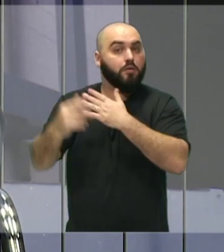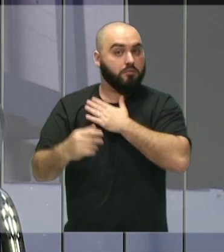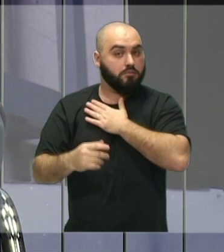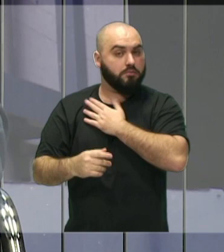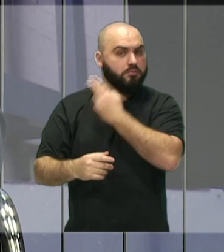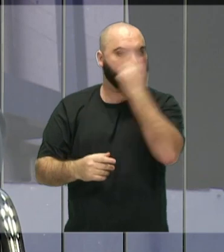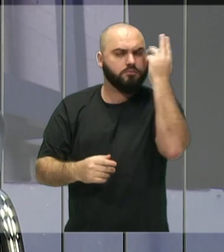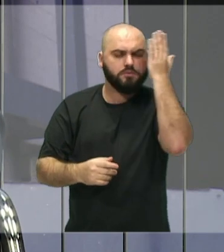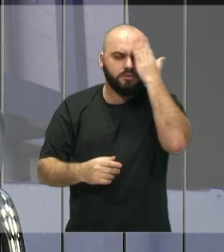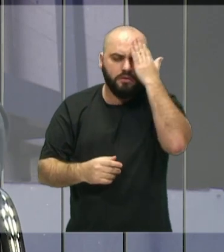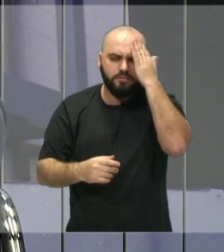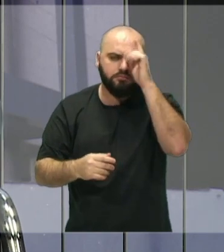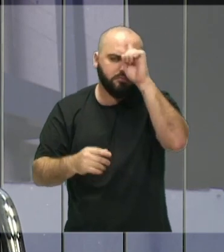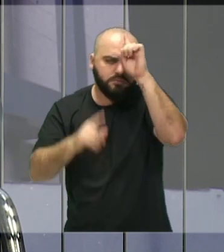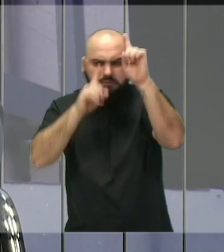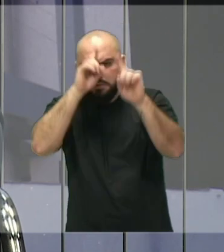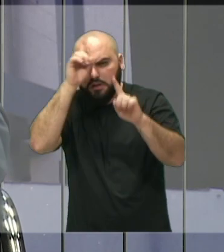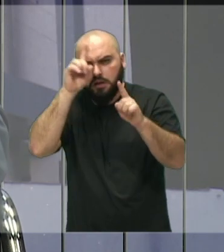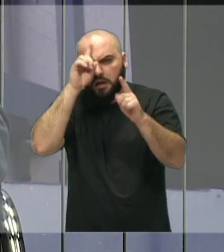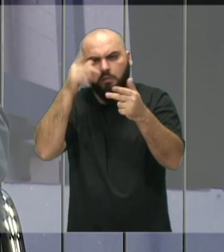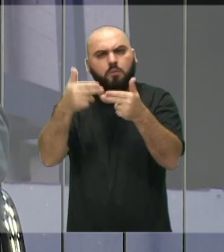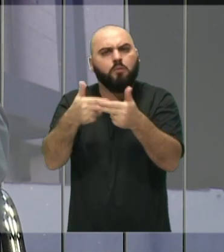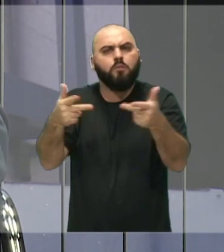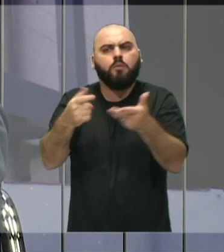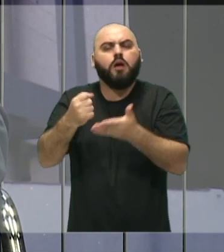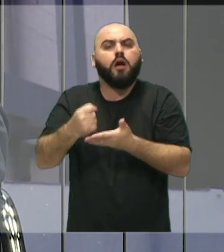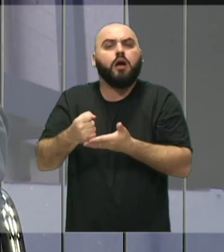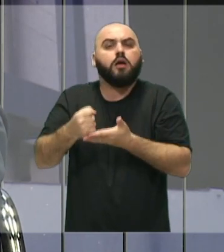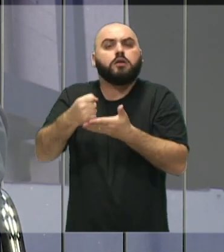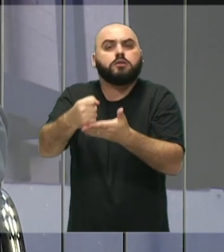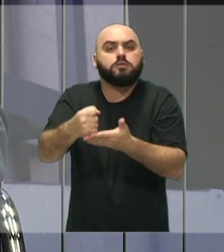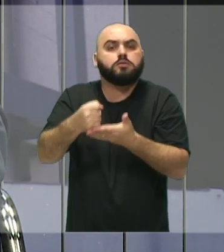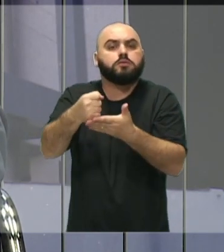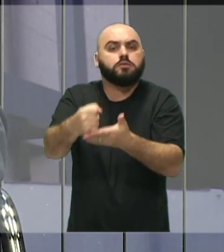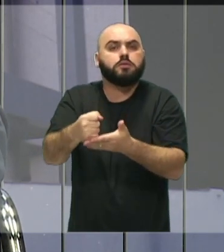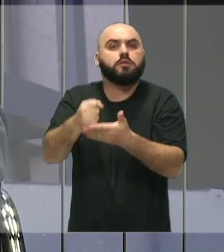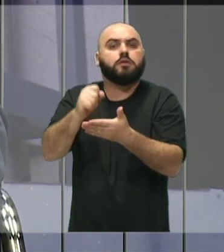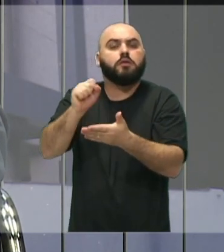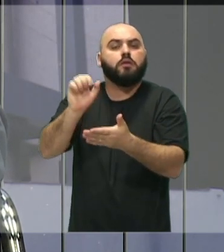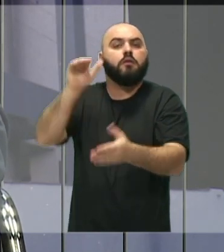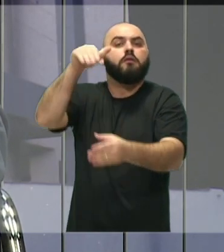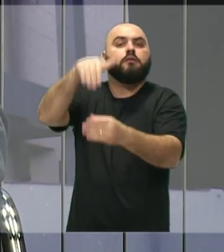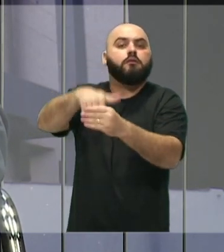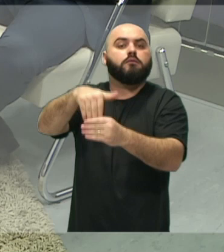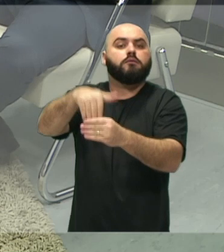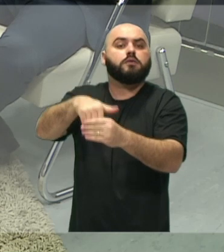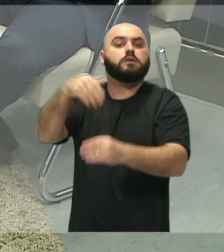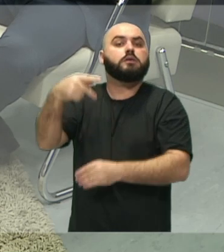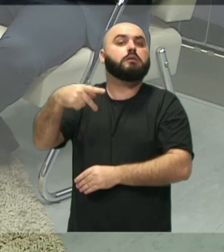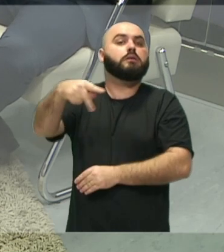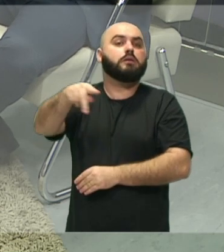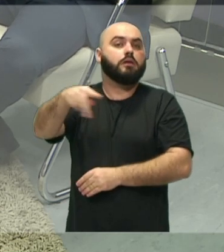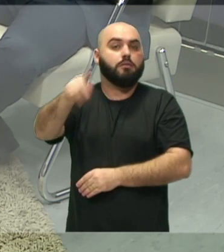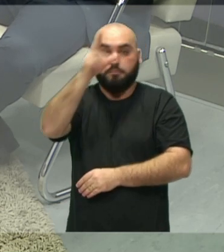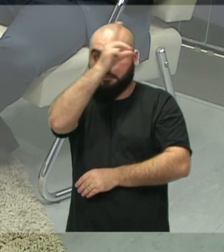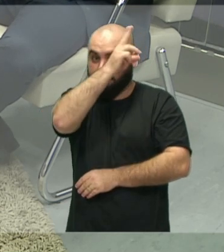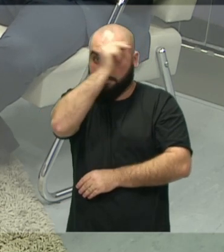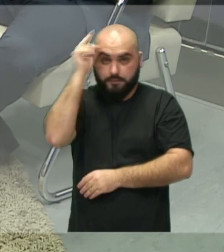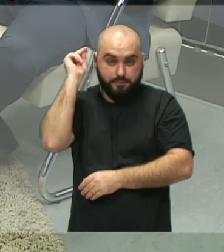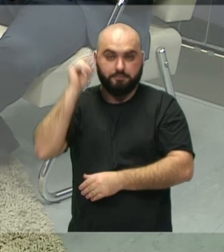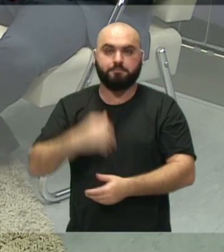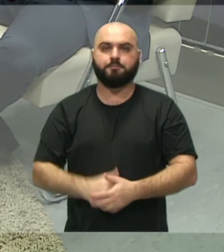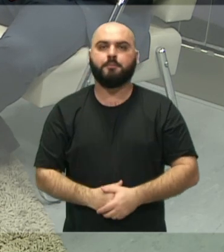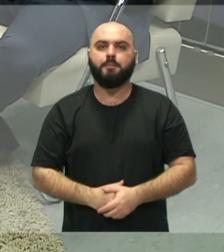para dar dicas, alguma coisa que construísse a campanha eleitoral na majoritária para prefeito. E a